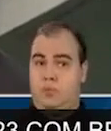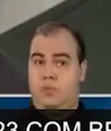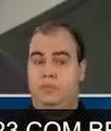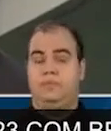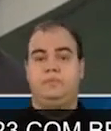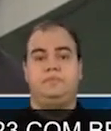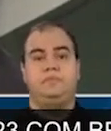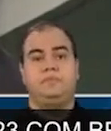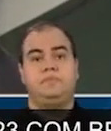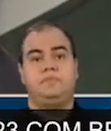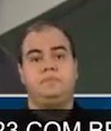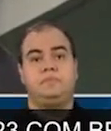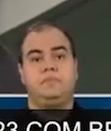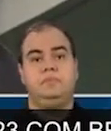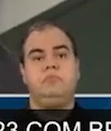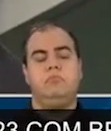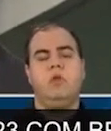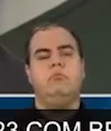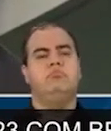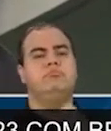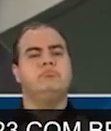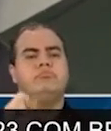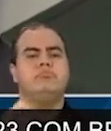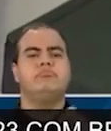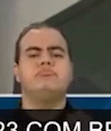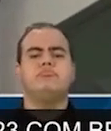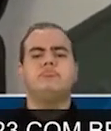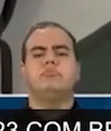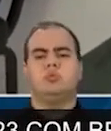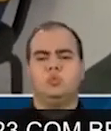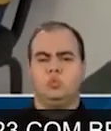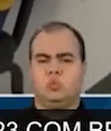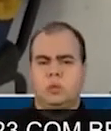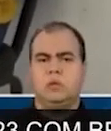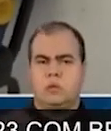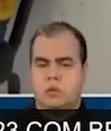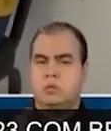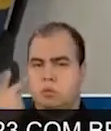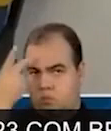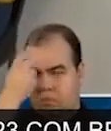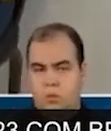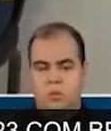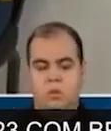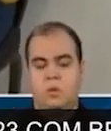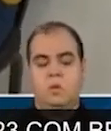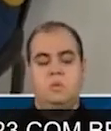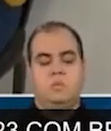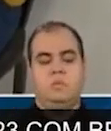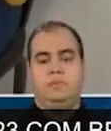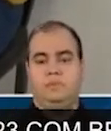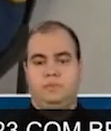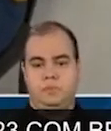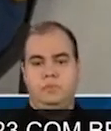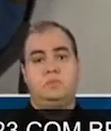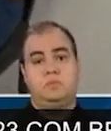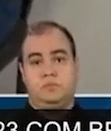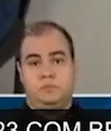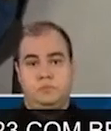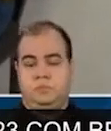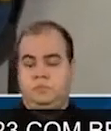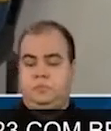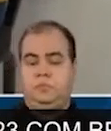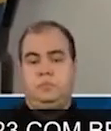95%. Com relação aos casos da doença, aqui em São Paulo, nos anos de 2021 e